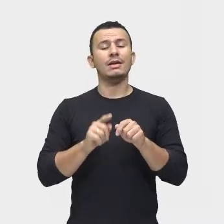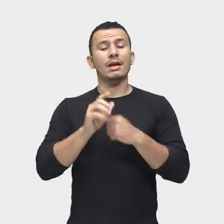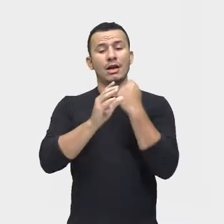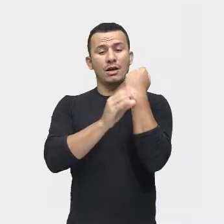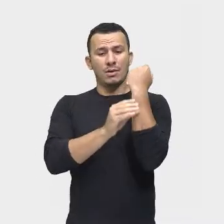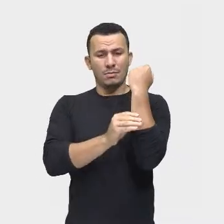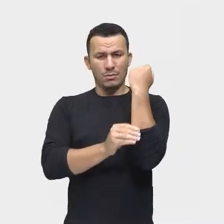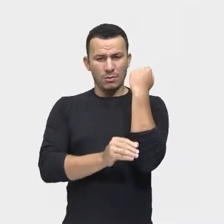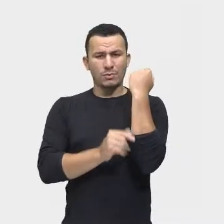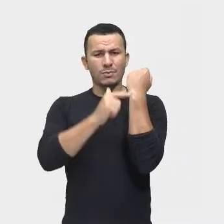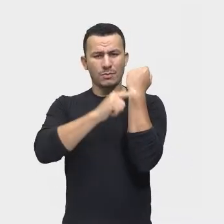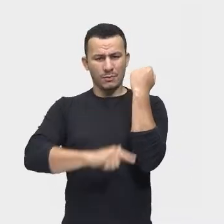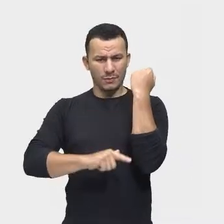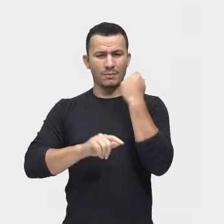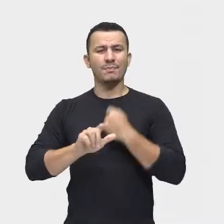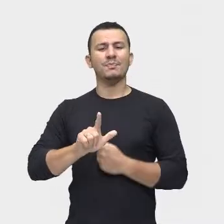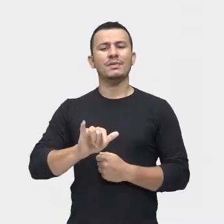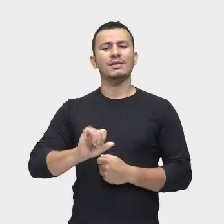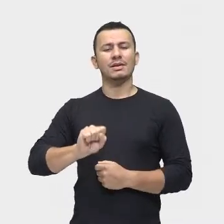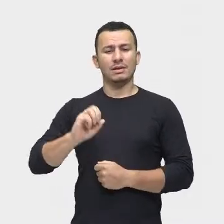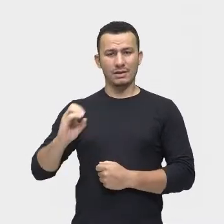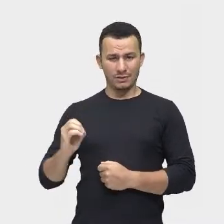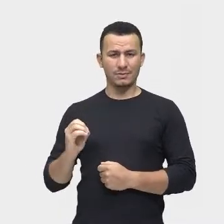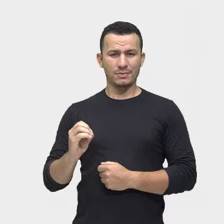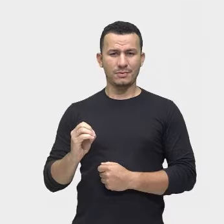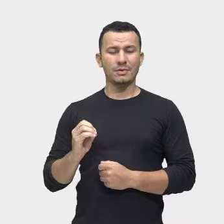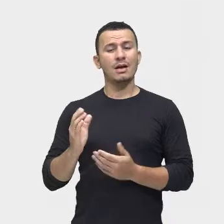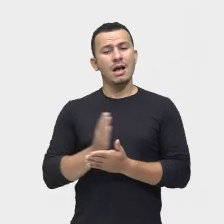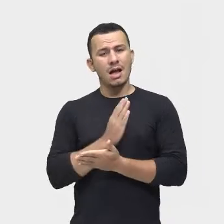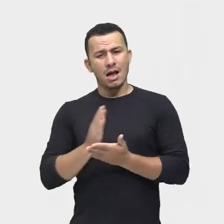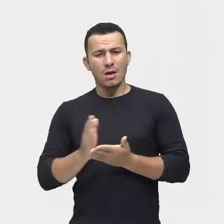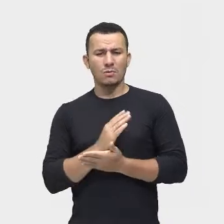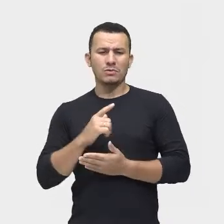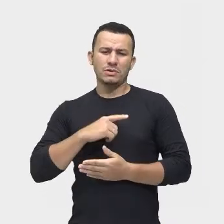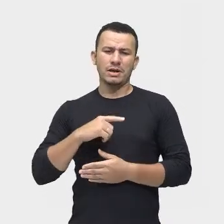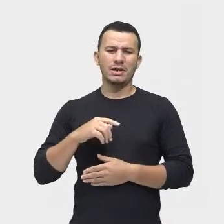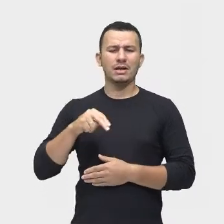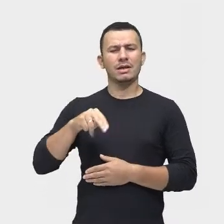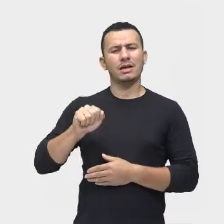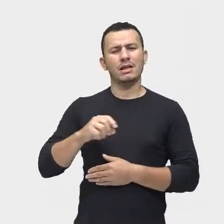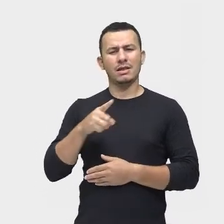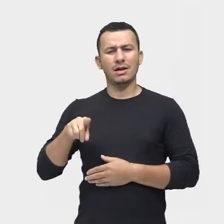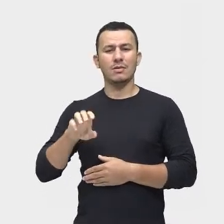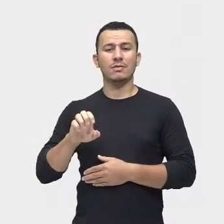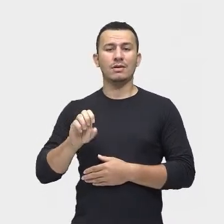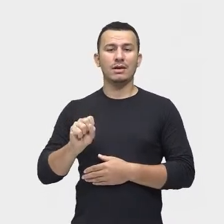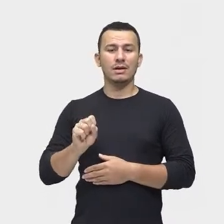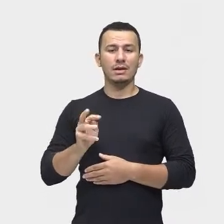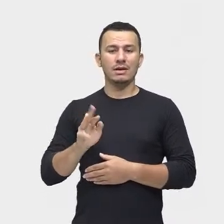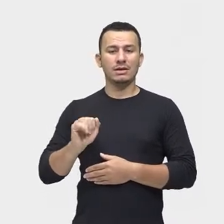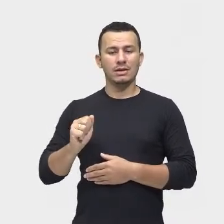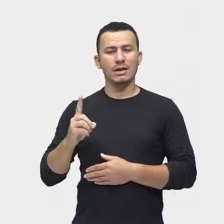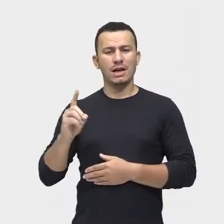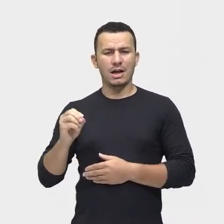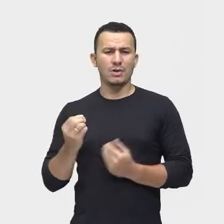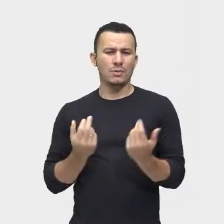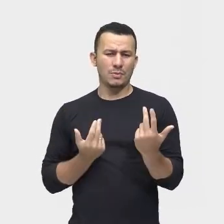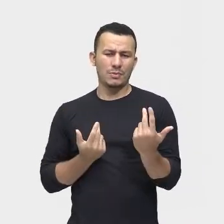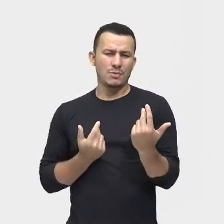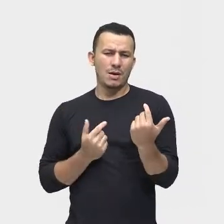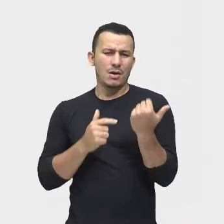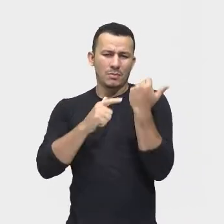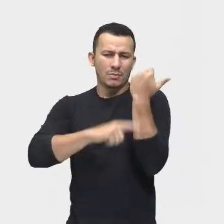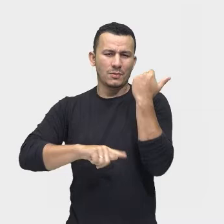ou músculo liso. Alguns livros falam músculo não estriado, outros falam músculo liso, é a mesma coisa. E